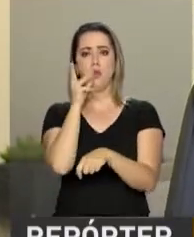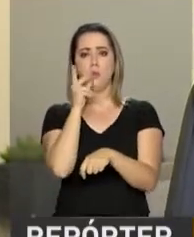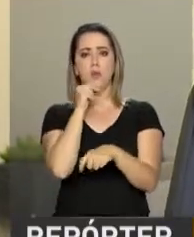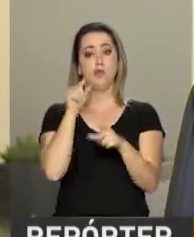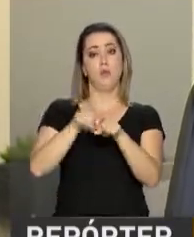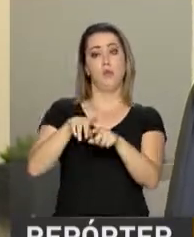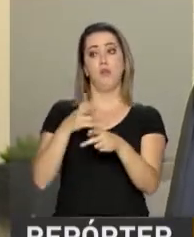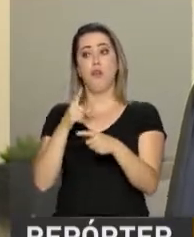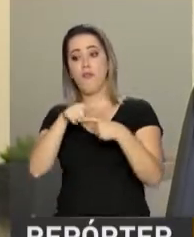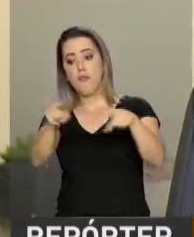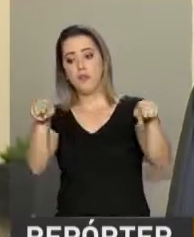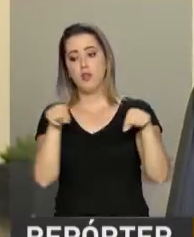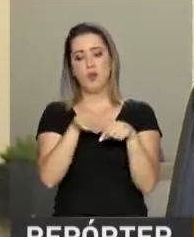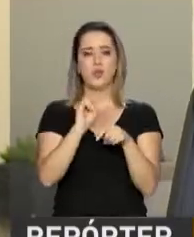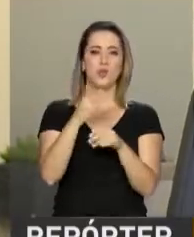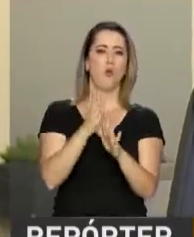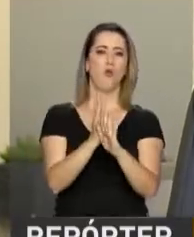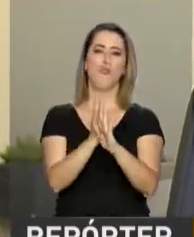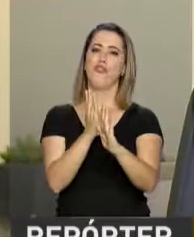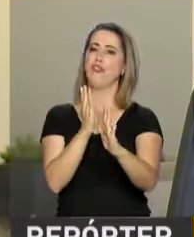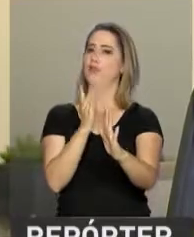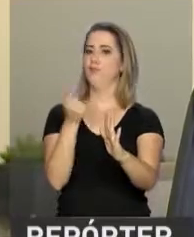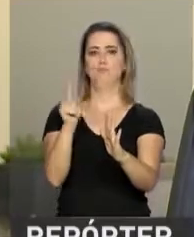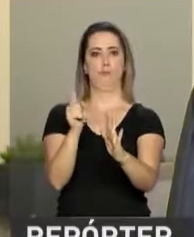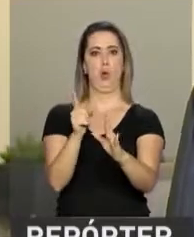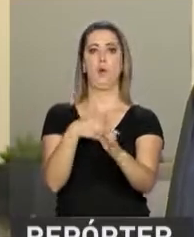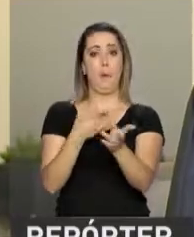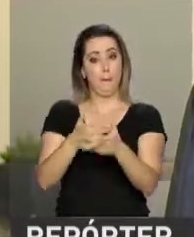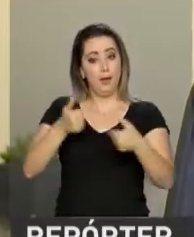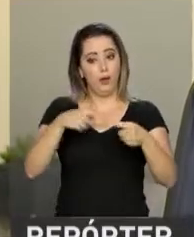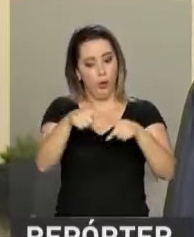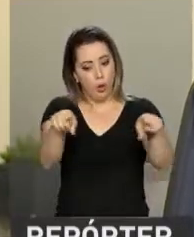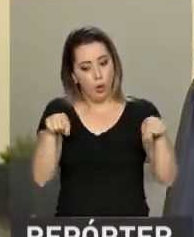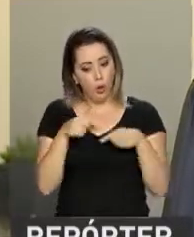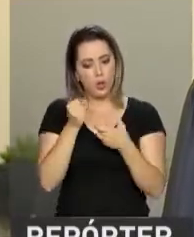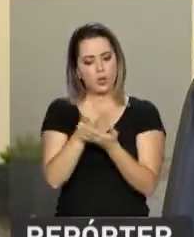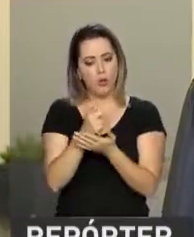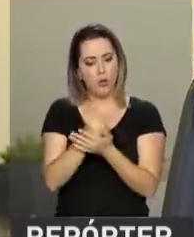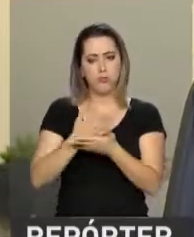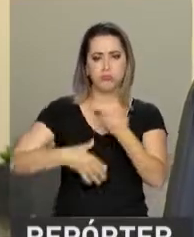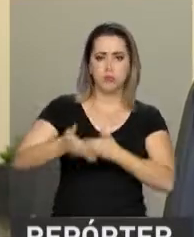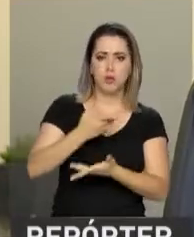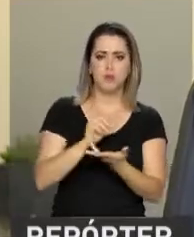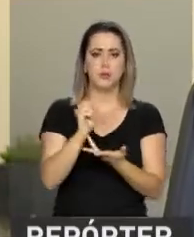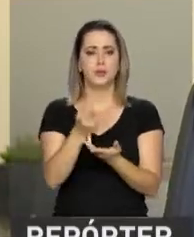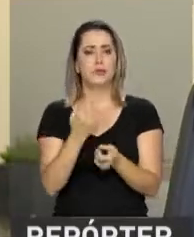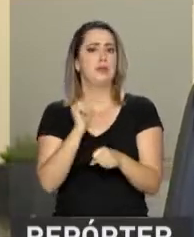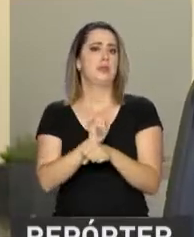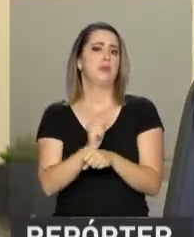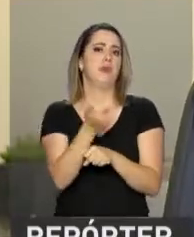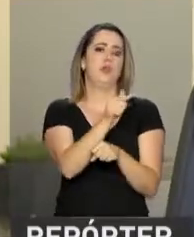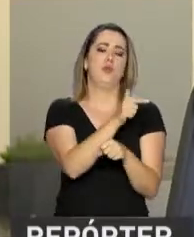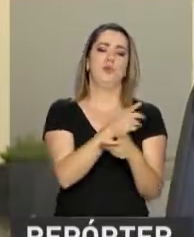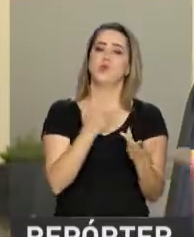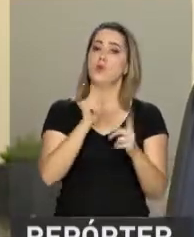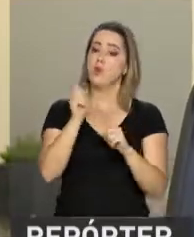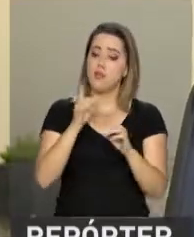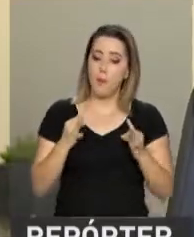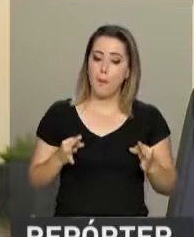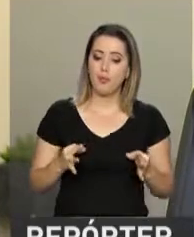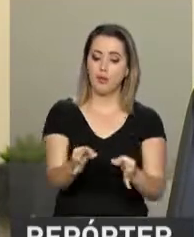ele se tornou a algum processo onde fazer check-in ou de fazer passar no raio x ou de